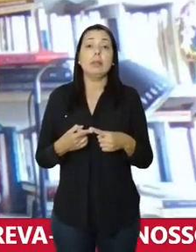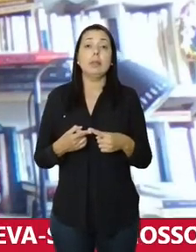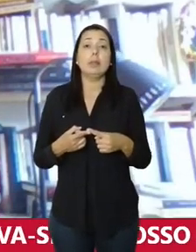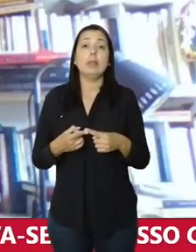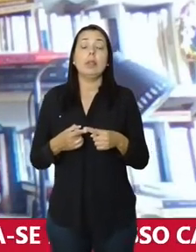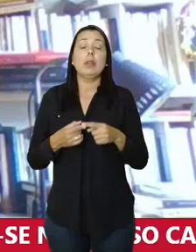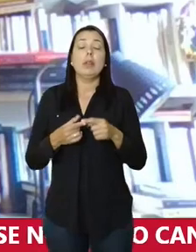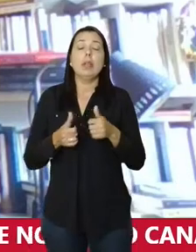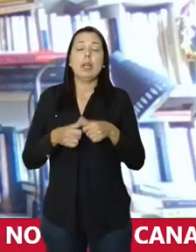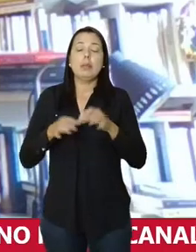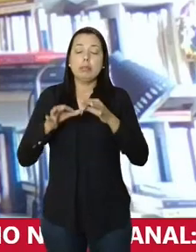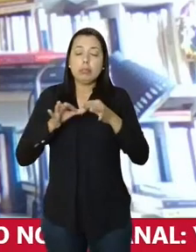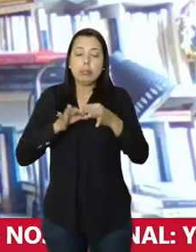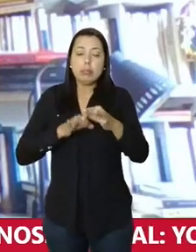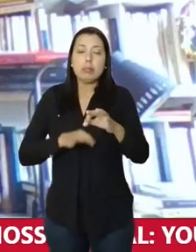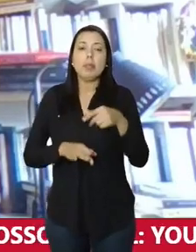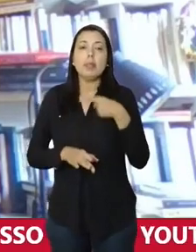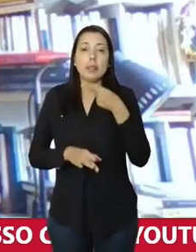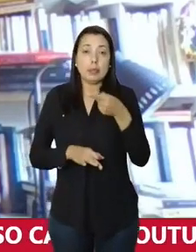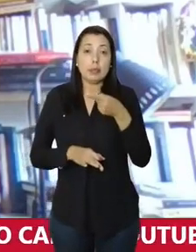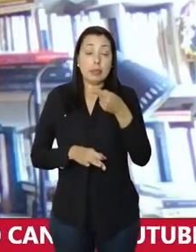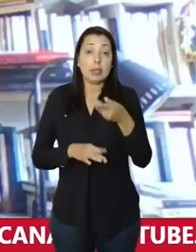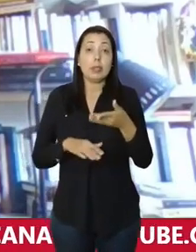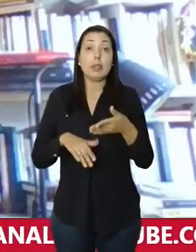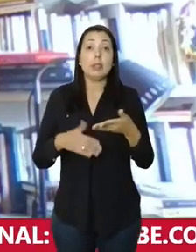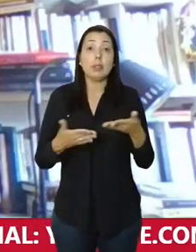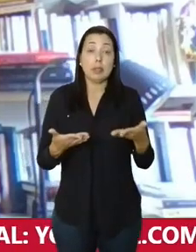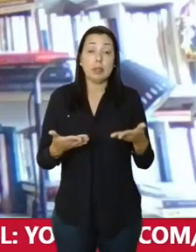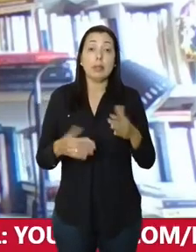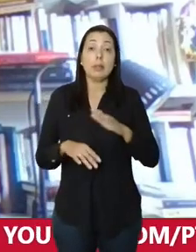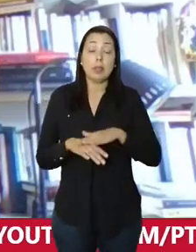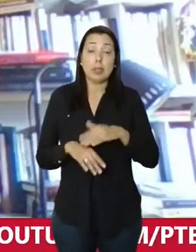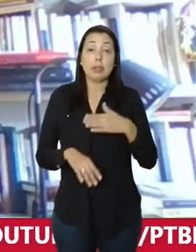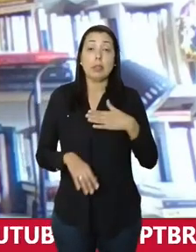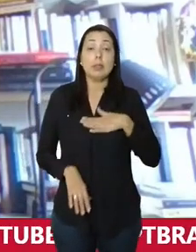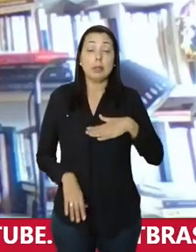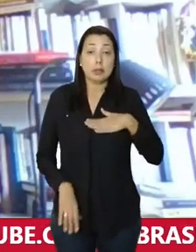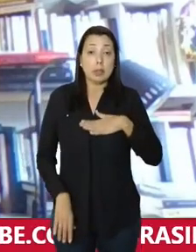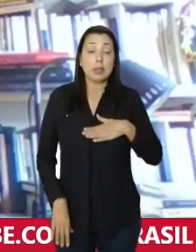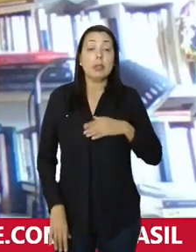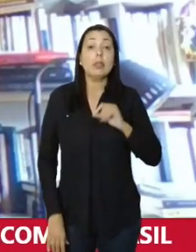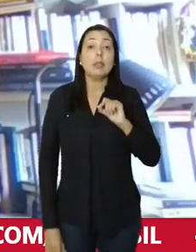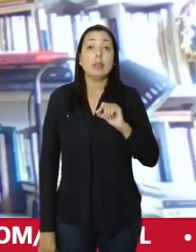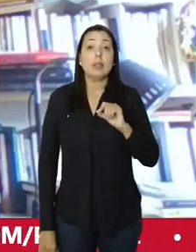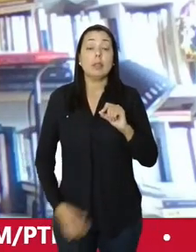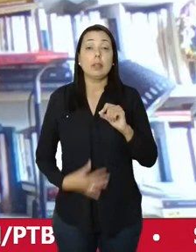ficaria longa demais a minha fala. Mas eu quero